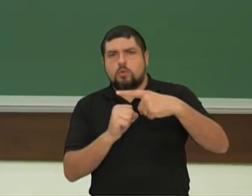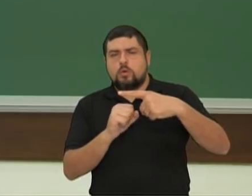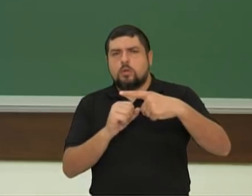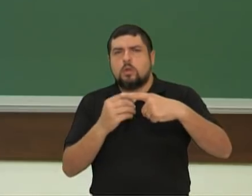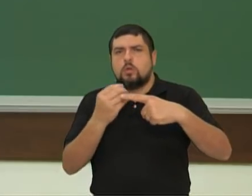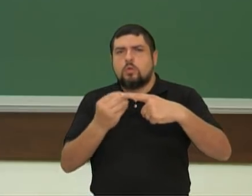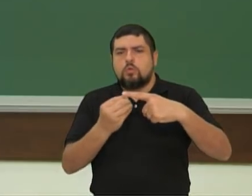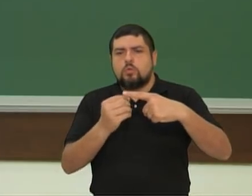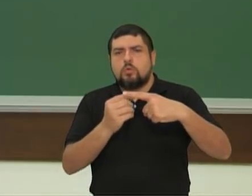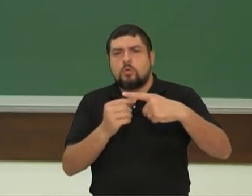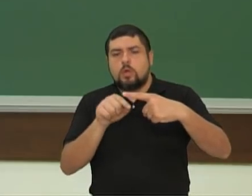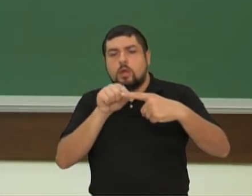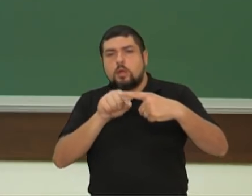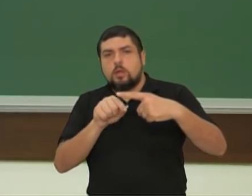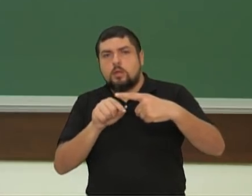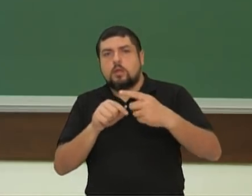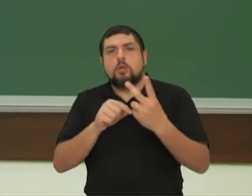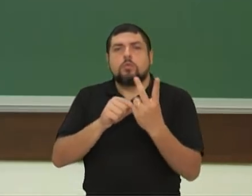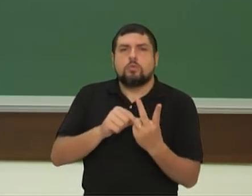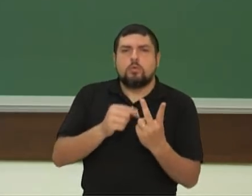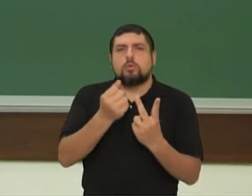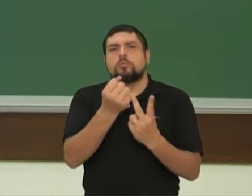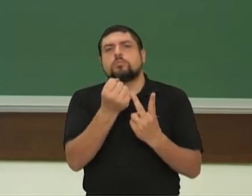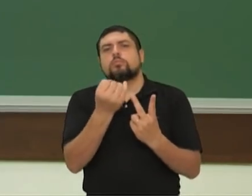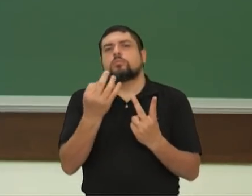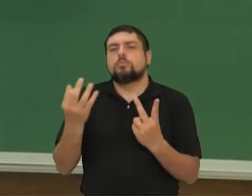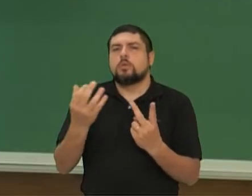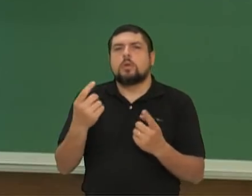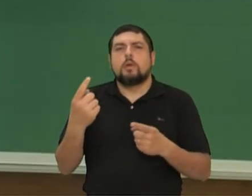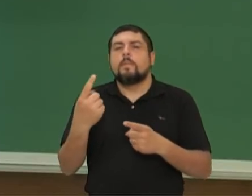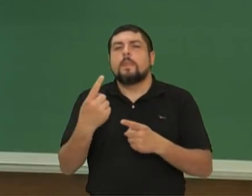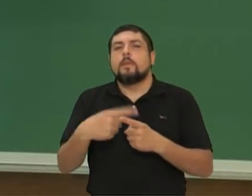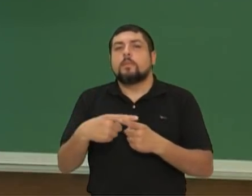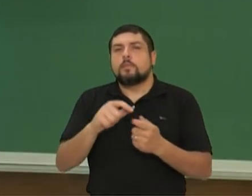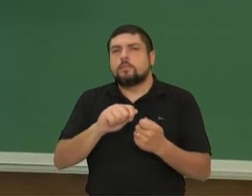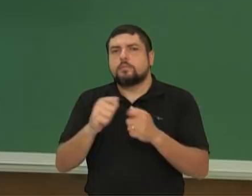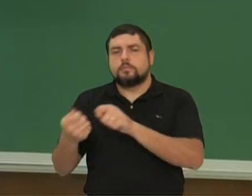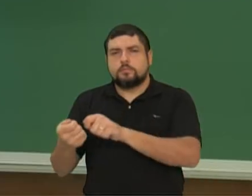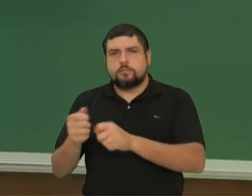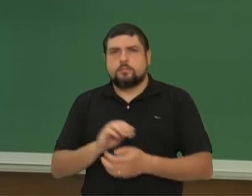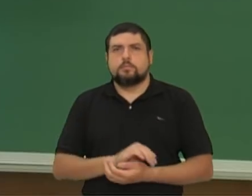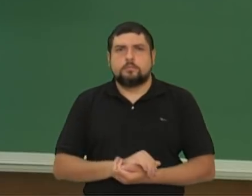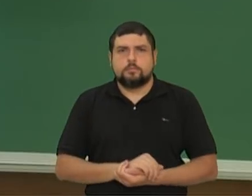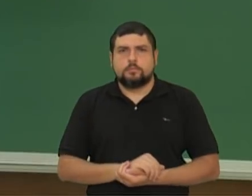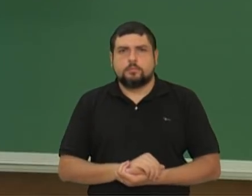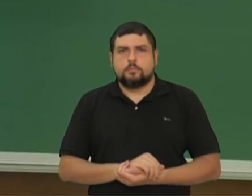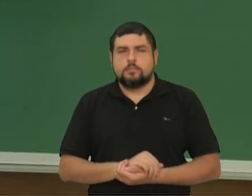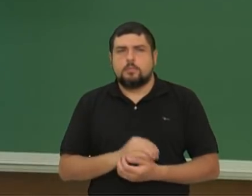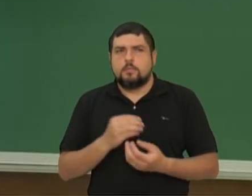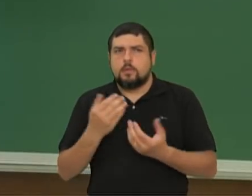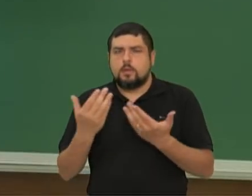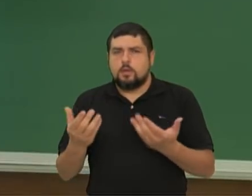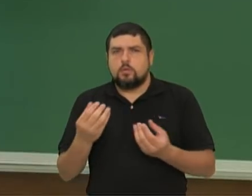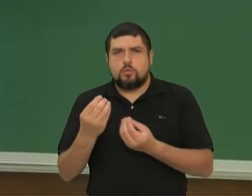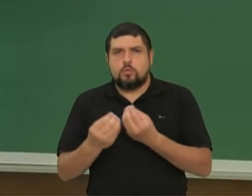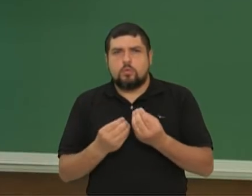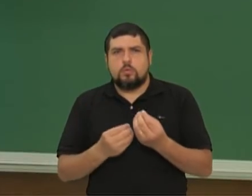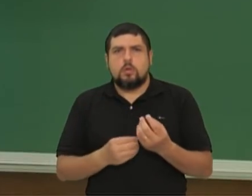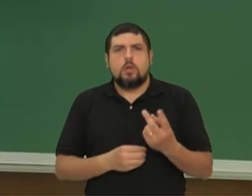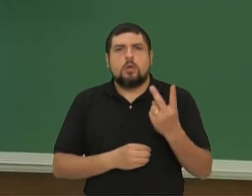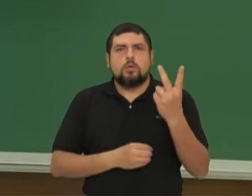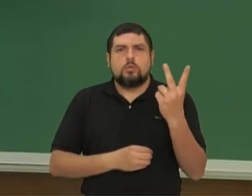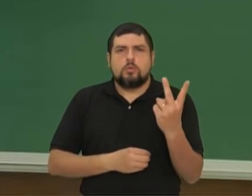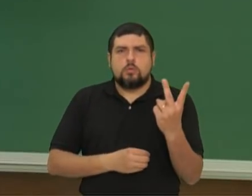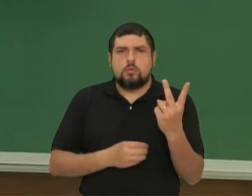em uma potência de base 2. Por quê? Vamos lembrar? Você vai ficar assim, ó, com 2 elevado